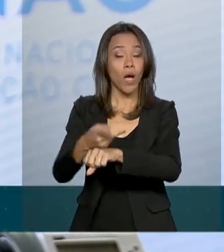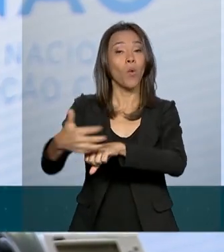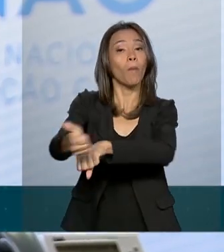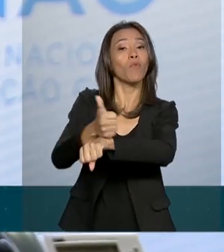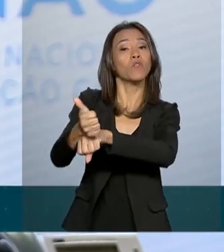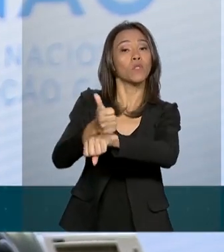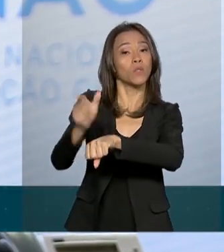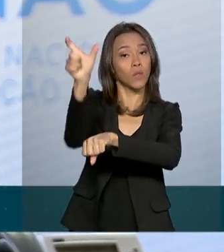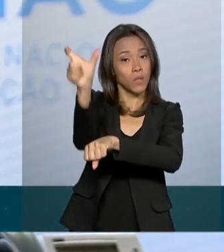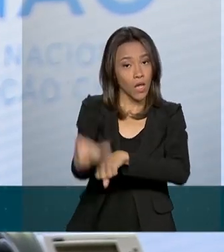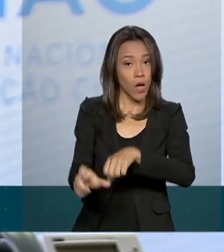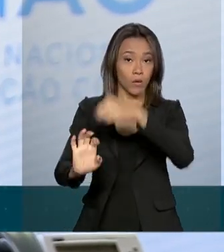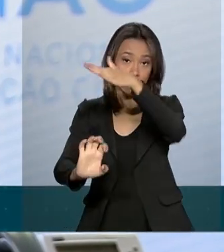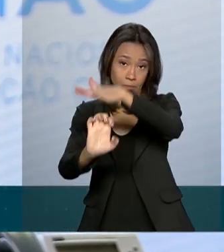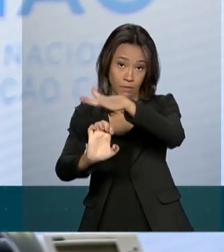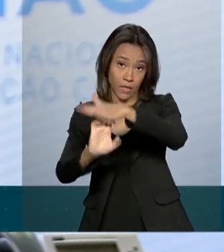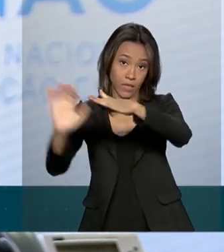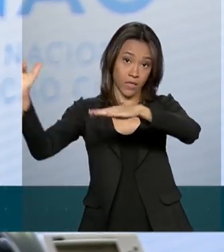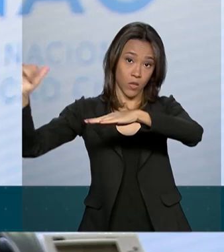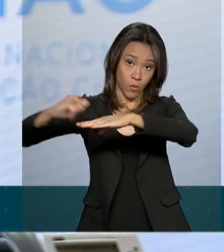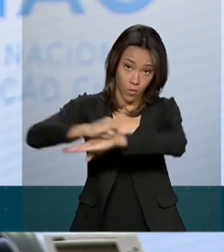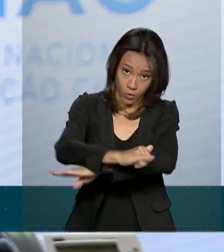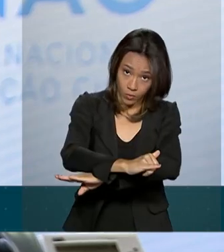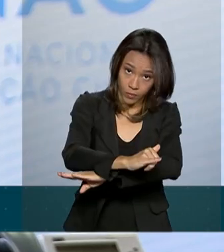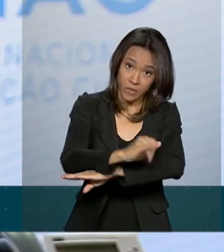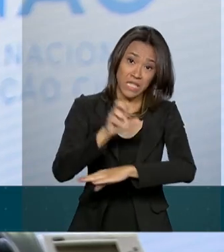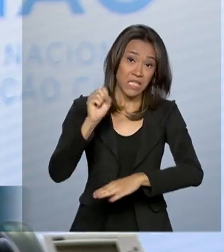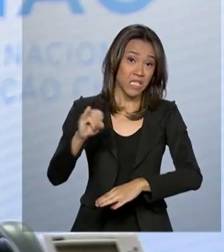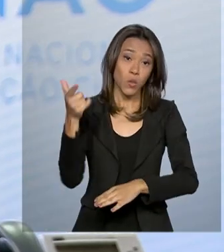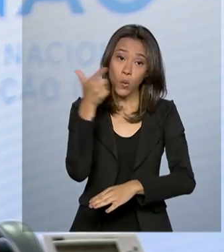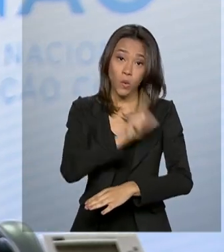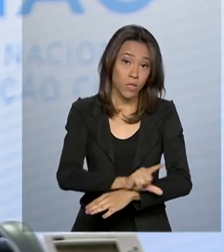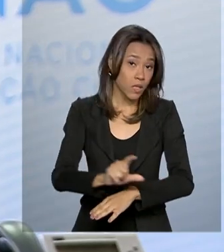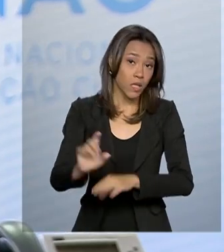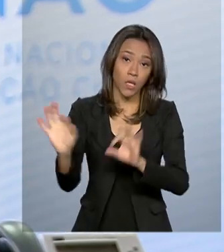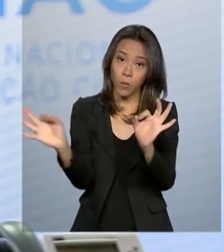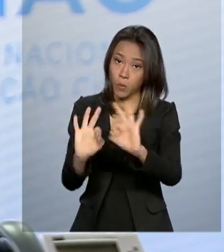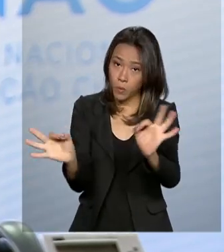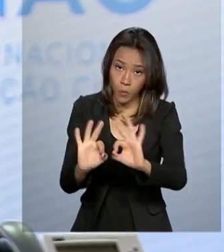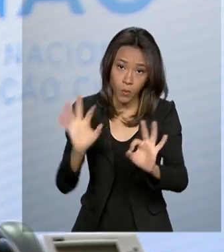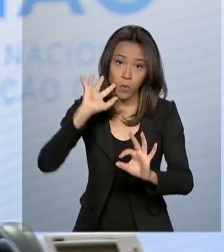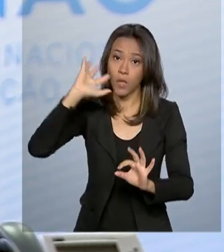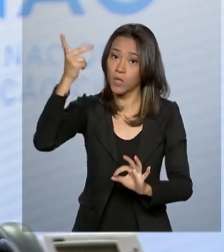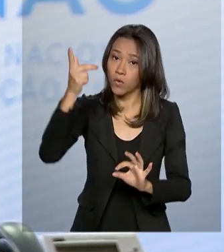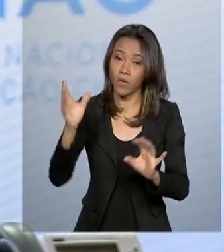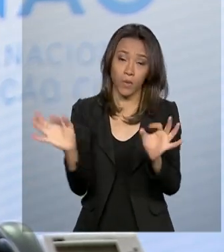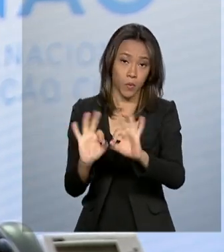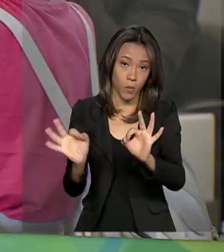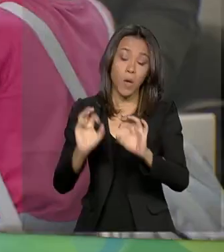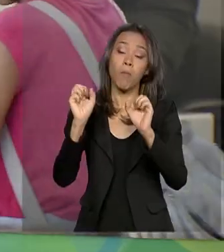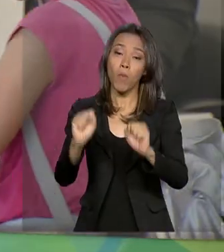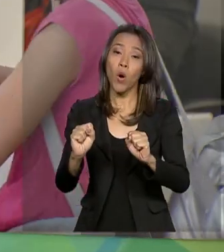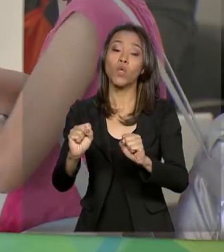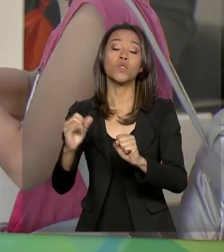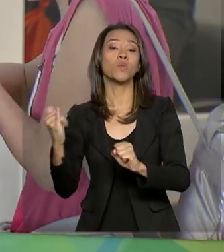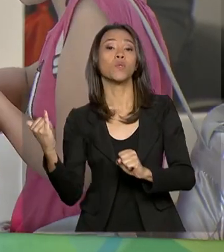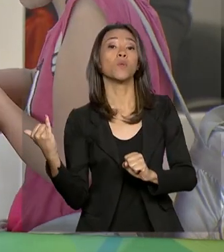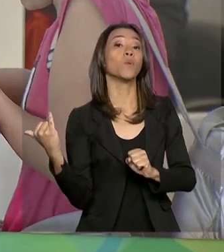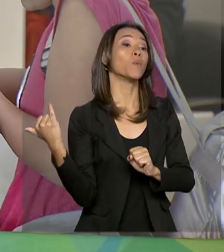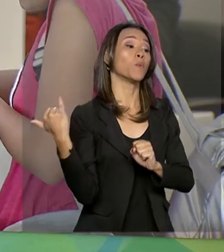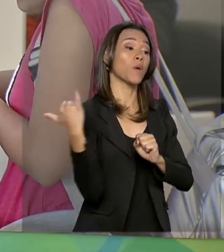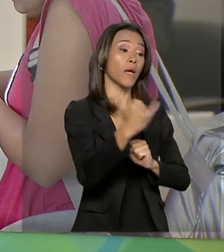companhia aérea no próprio aeroporto. Se isso não for possível, se não houver uma solução ali, ele pode registrar uma